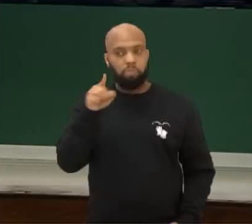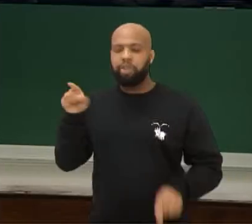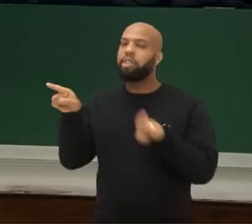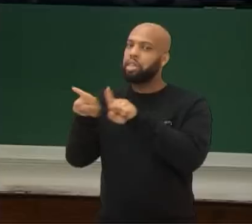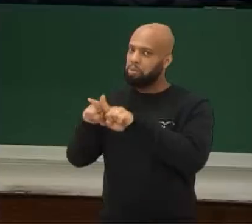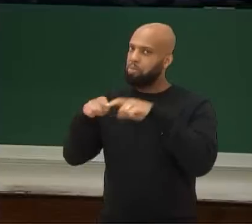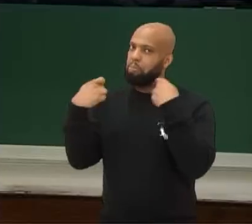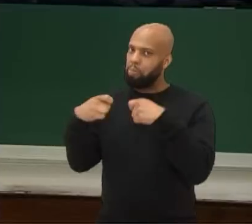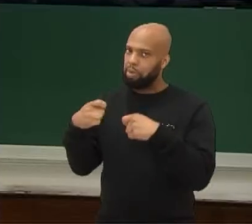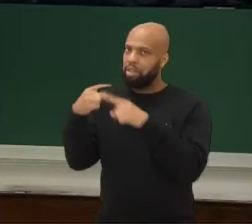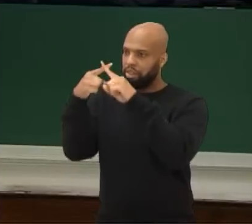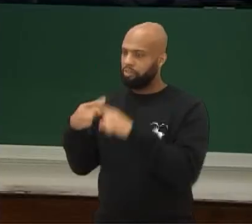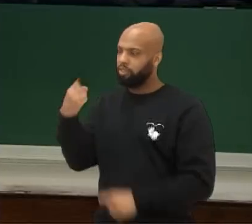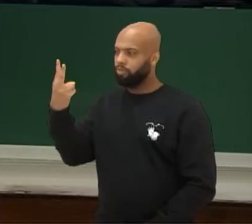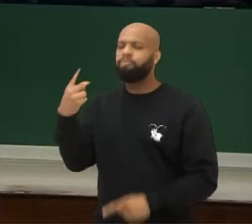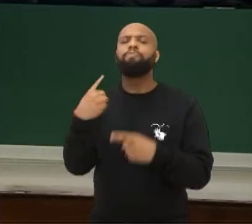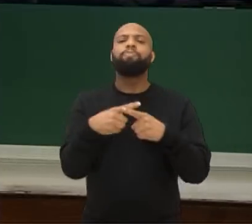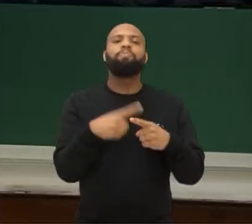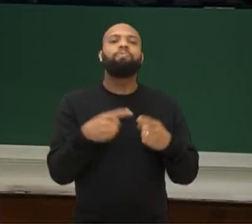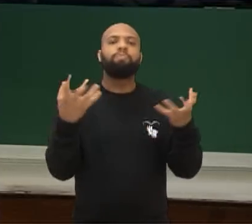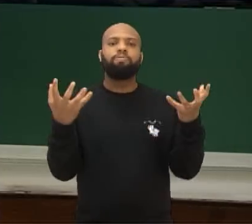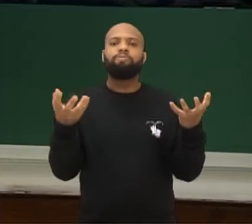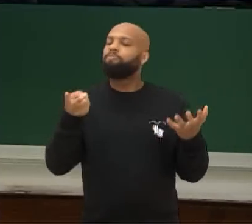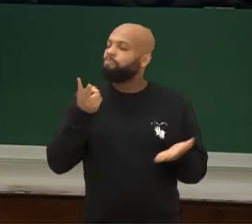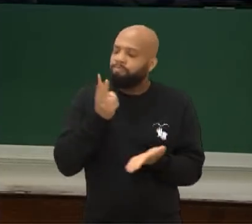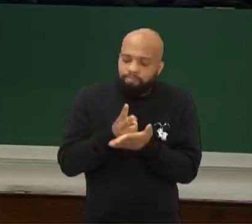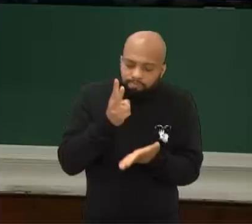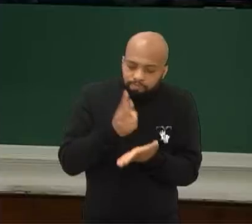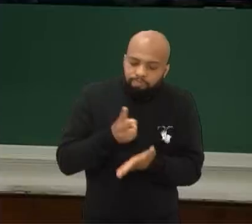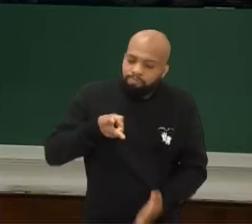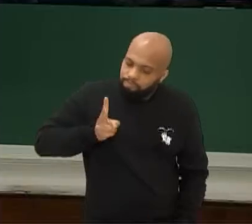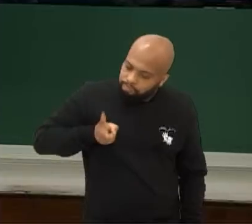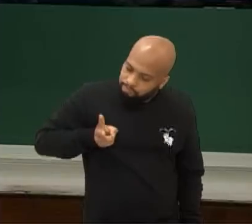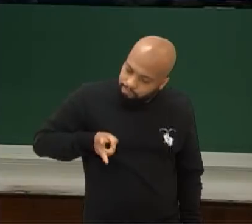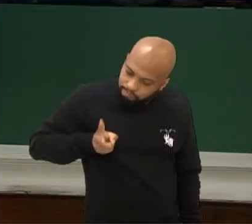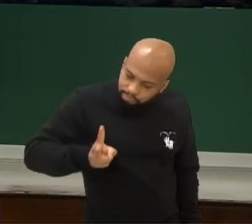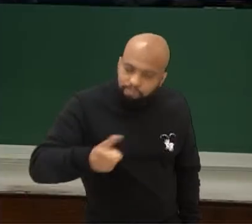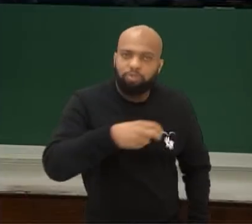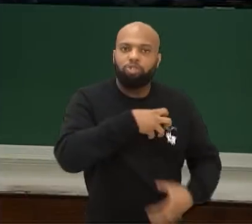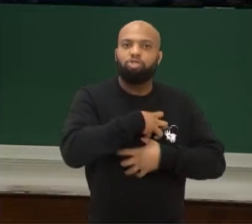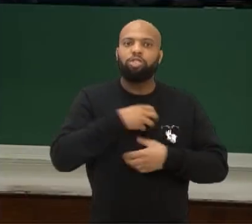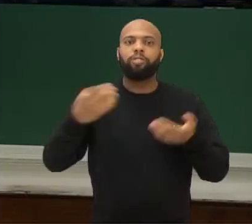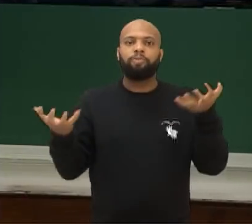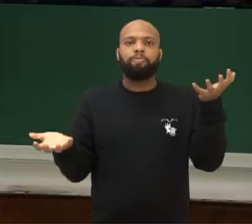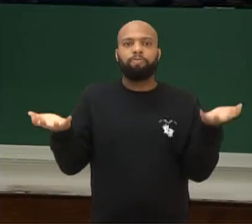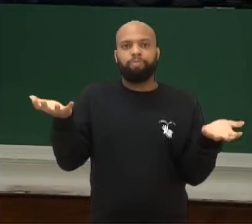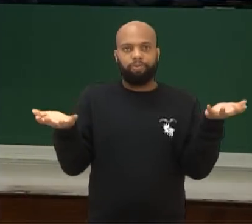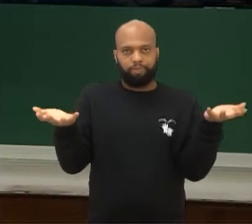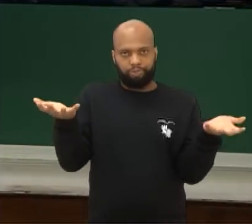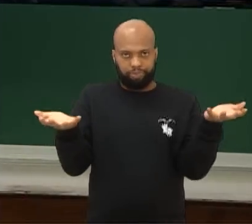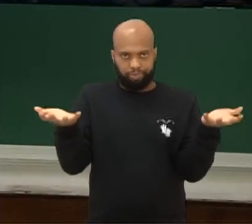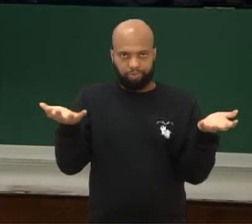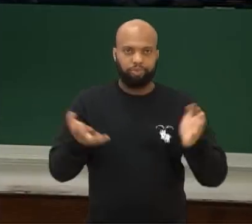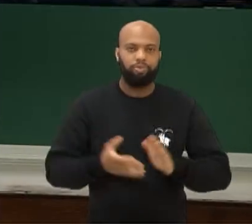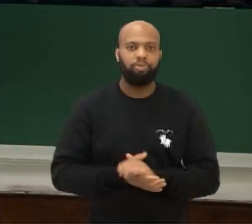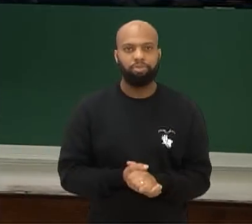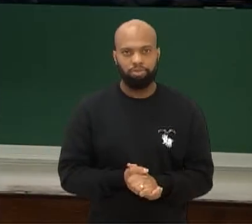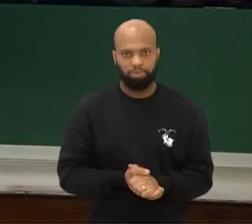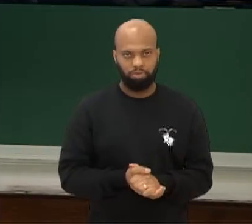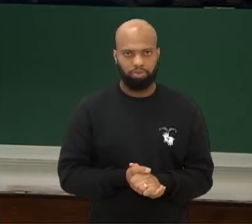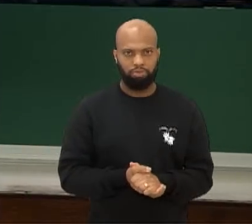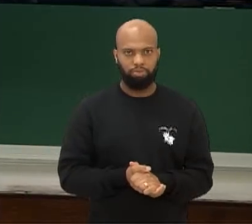termo, ok? Para quê? Por que eu faço isso? Para que a balança se mantenha em equilíbrio,